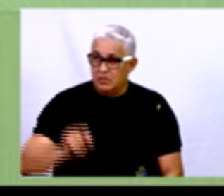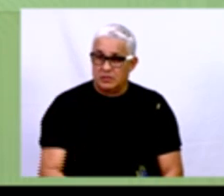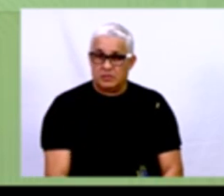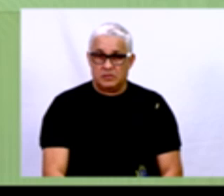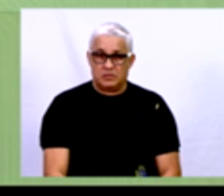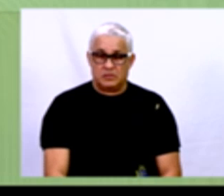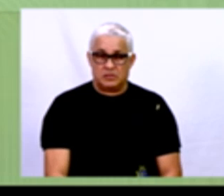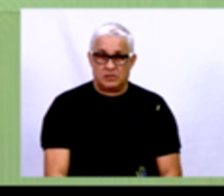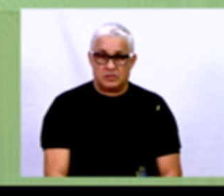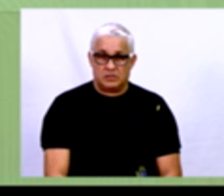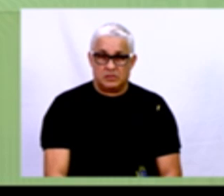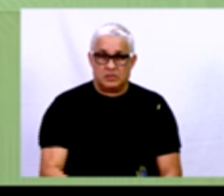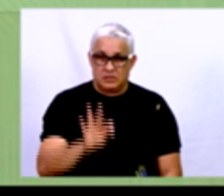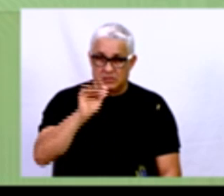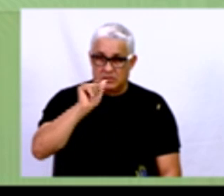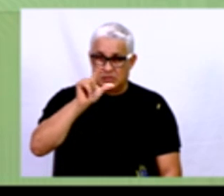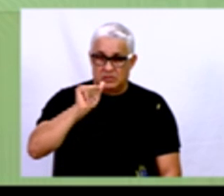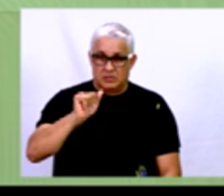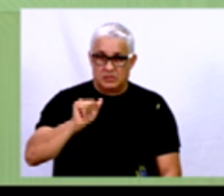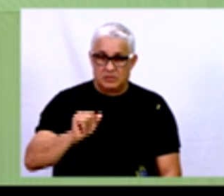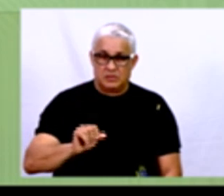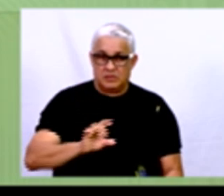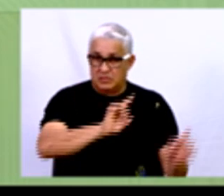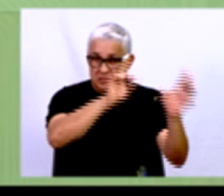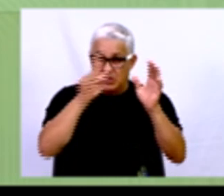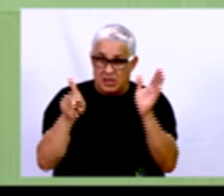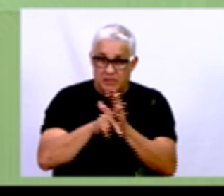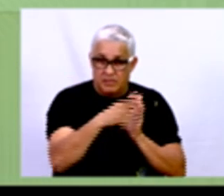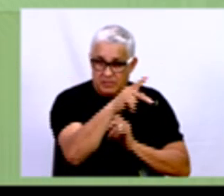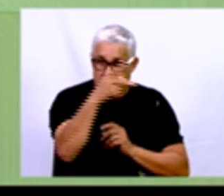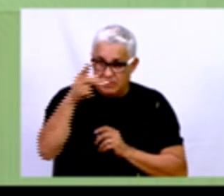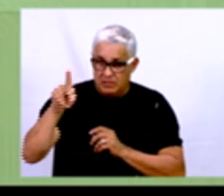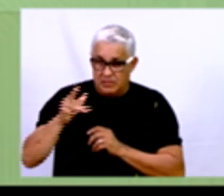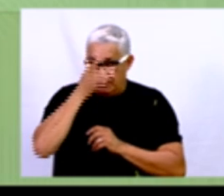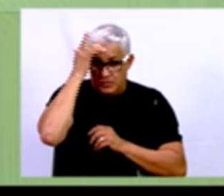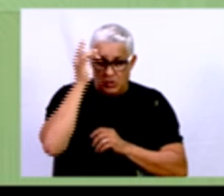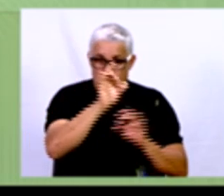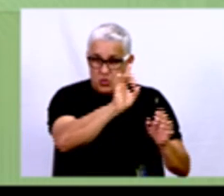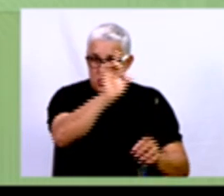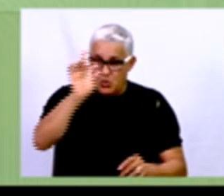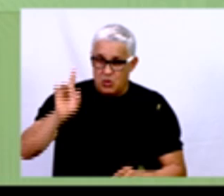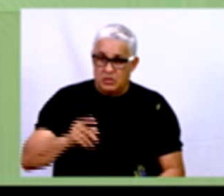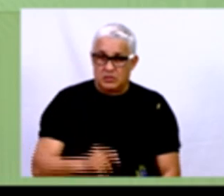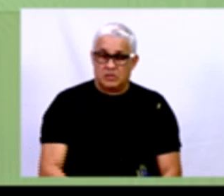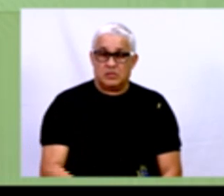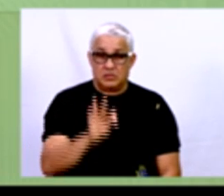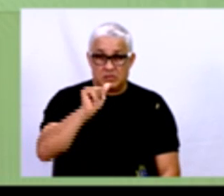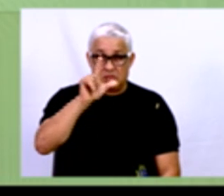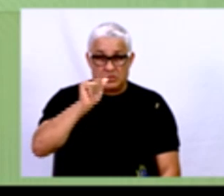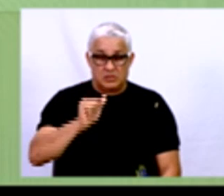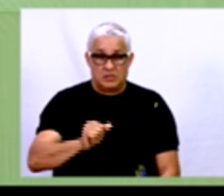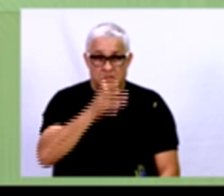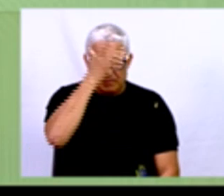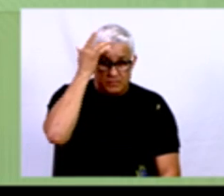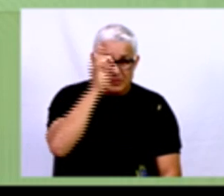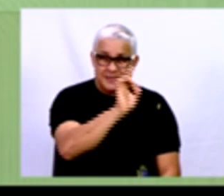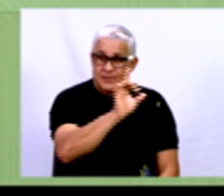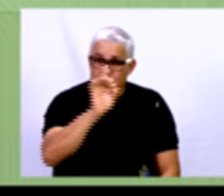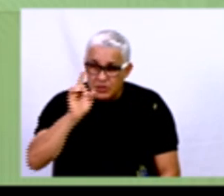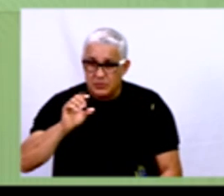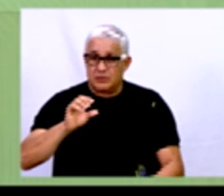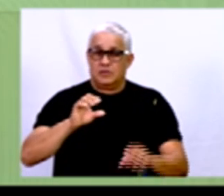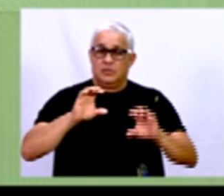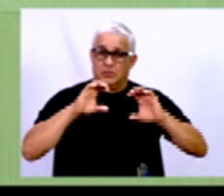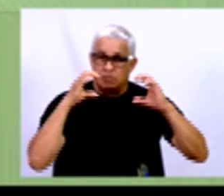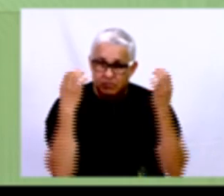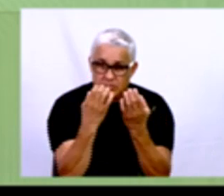é mais específica de cada indivíduo. Isso, na fala, cada pessoa, cada comunidade, cada